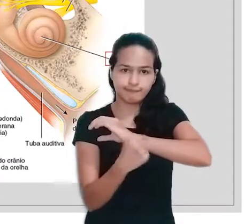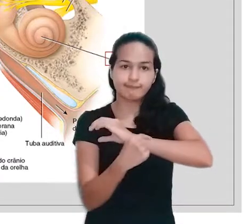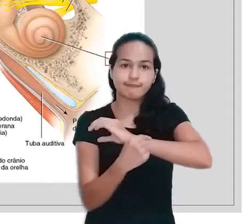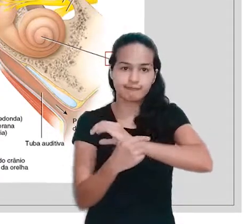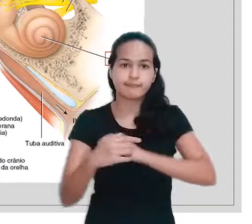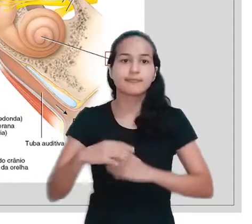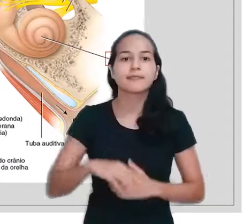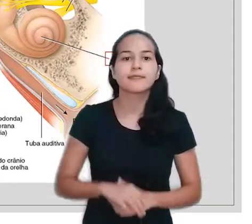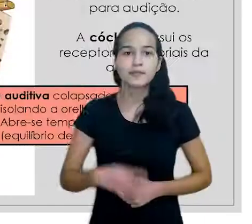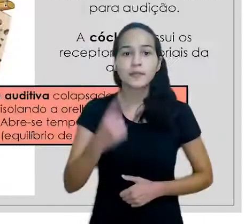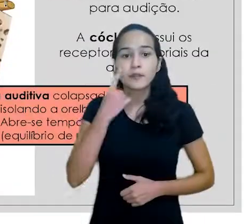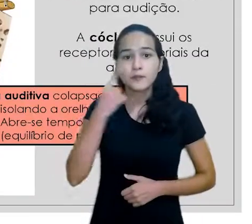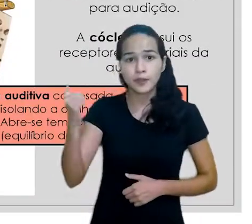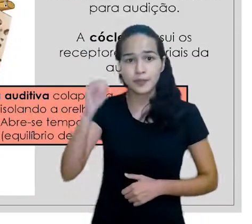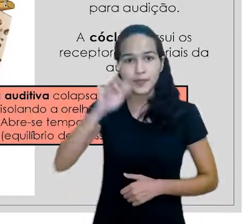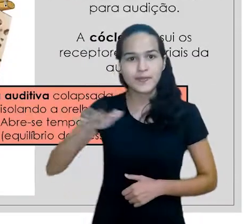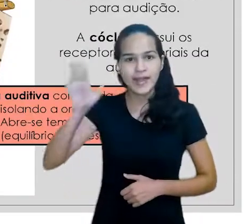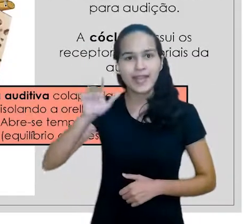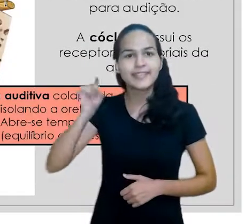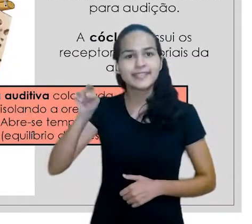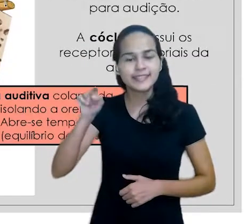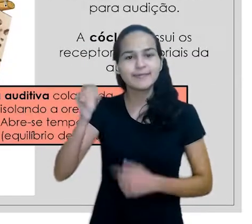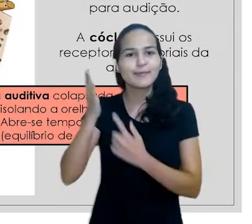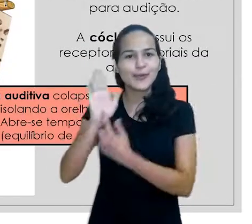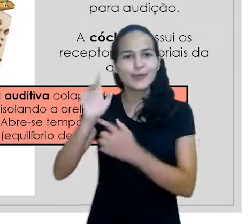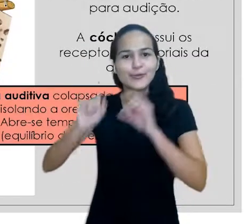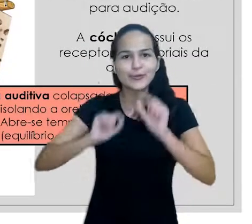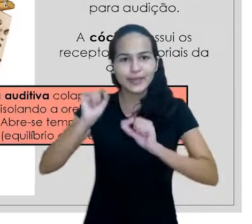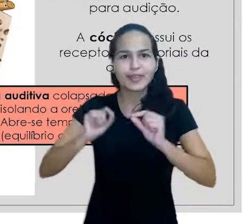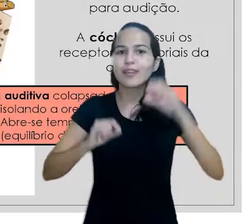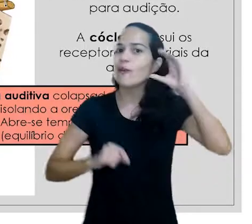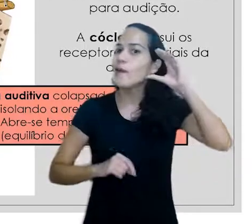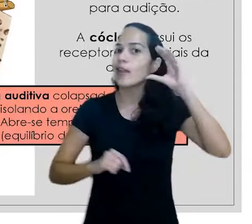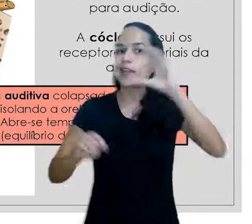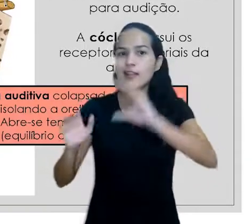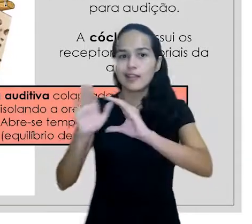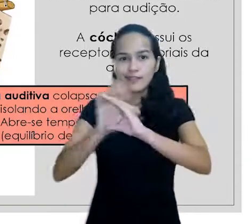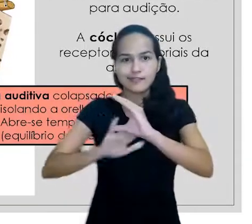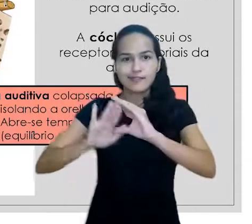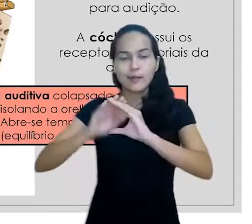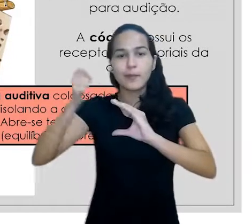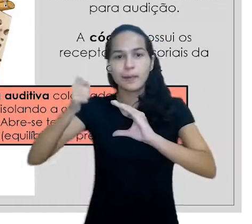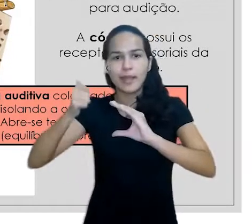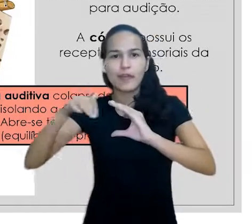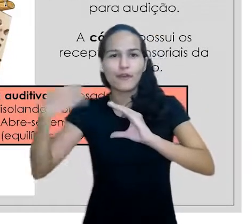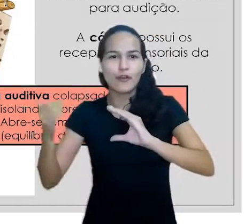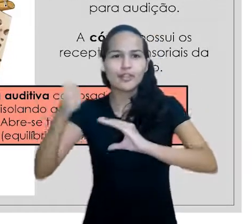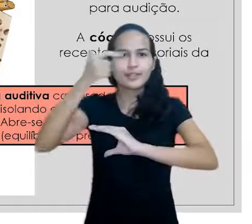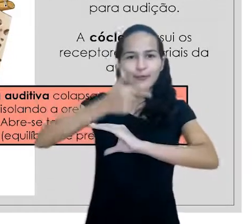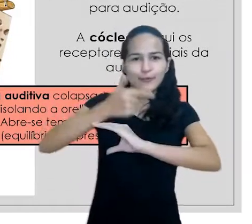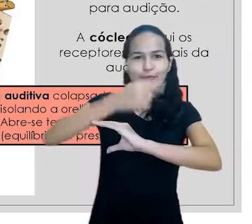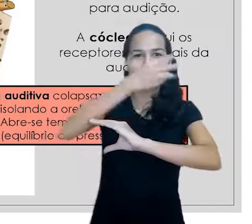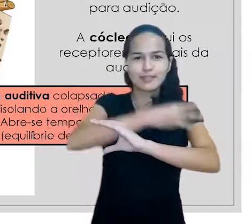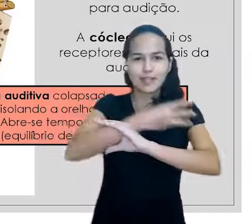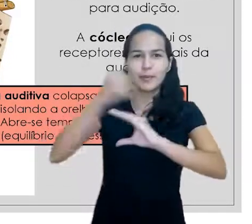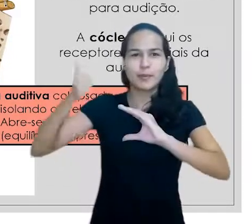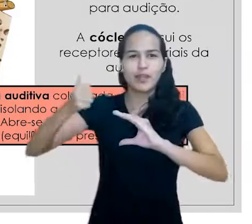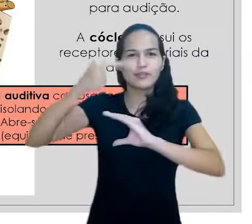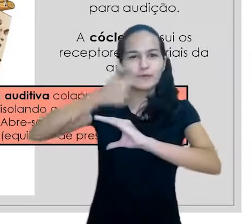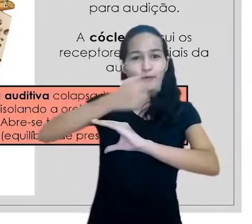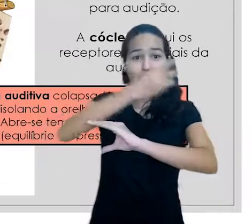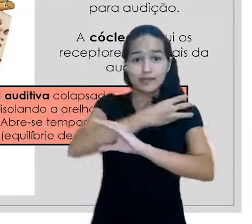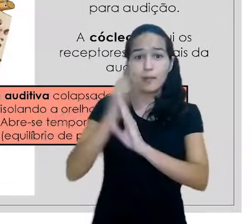orelha interna. Novamente, nós podemos observar nessa imagem um pouco mais ampliada a presença da orelha externa,